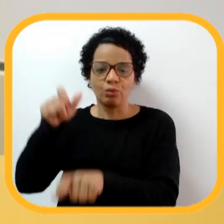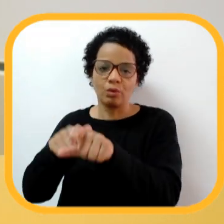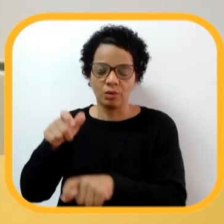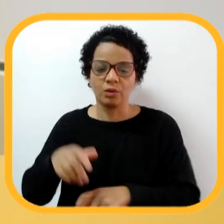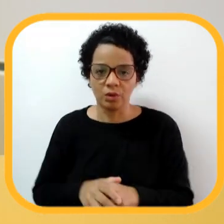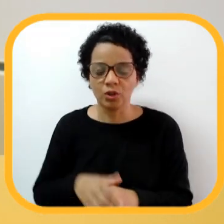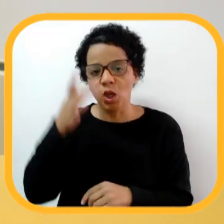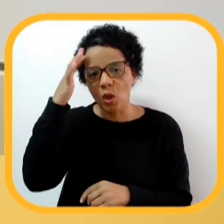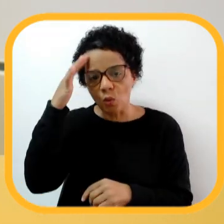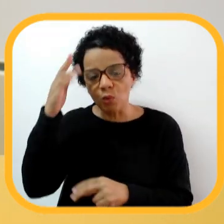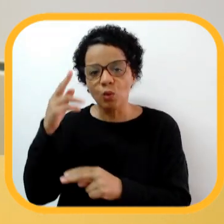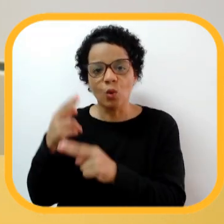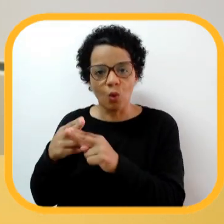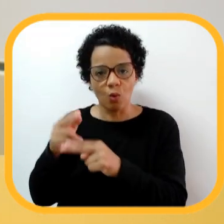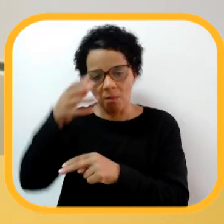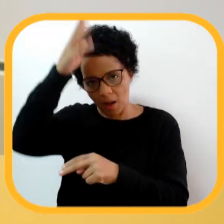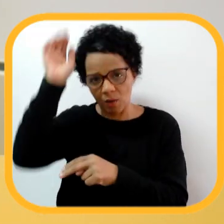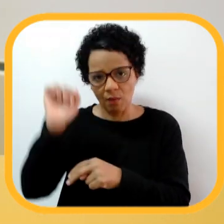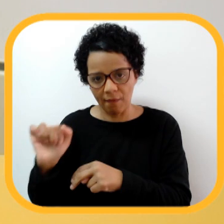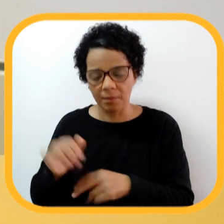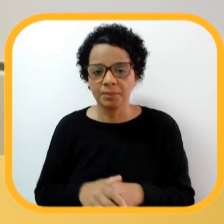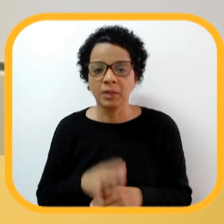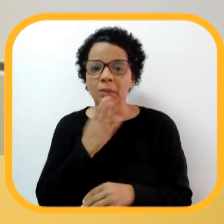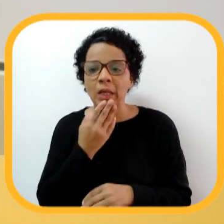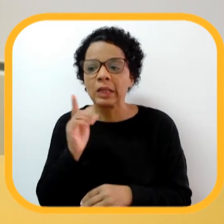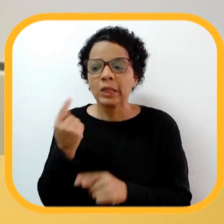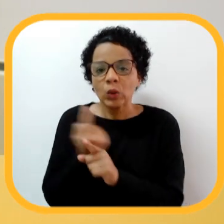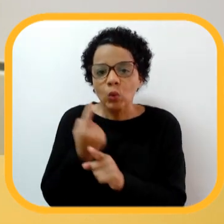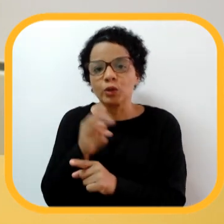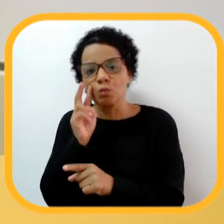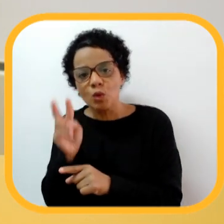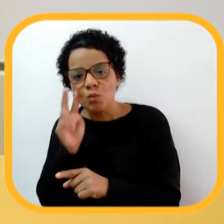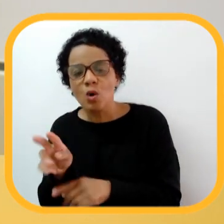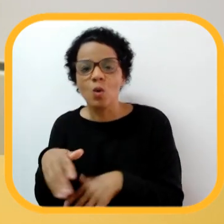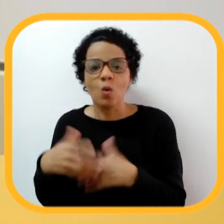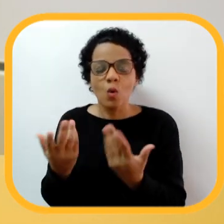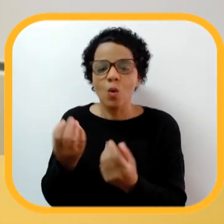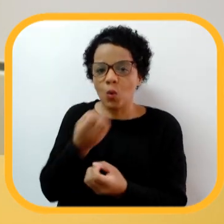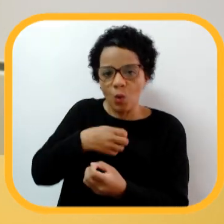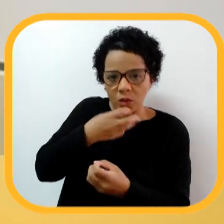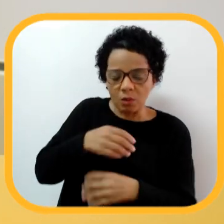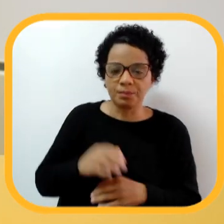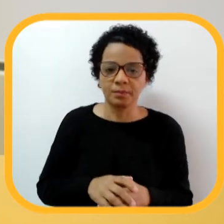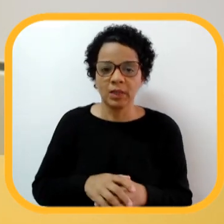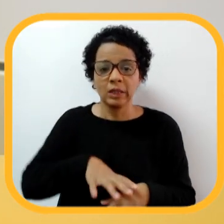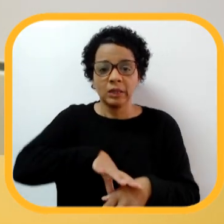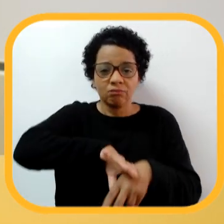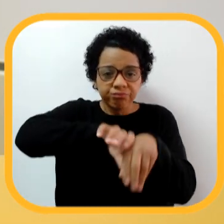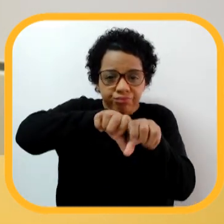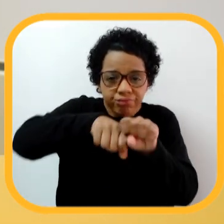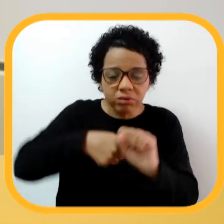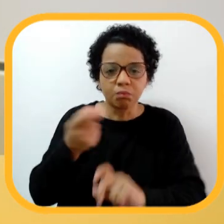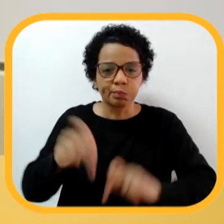nas pessoas em numeração romana. É subjetiva, depende de relatos e observações. Diante dos danos que um terremoto